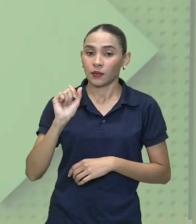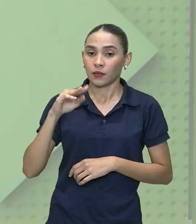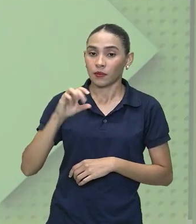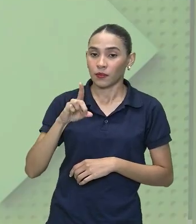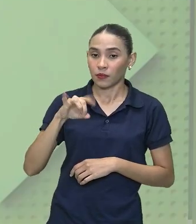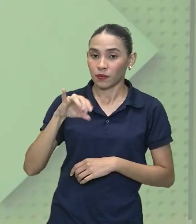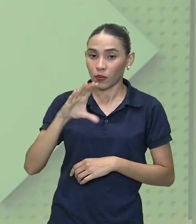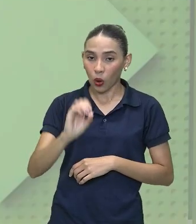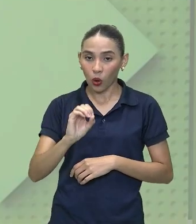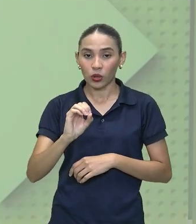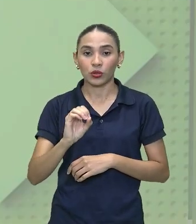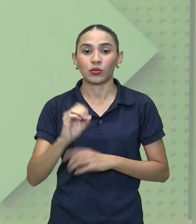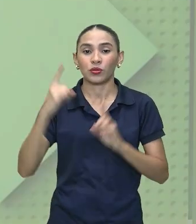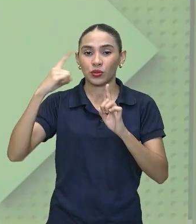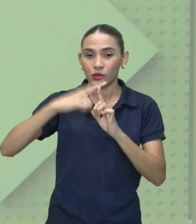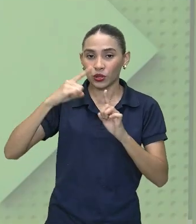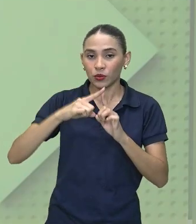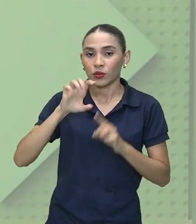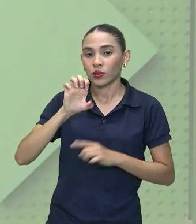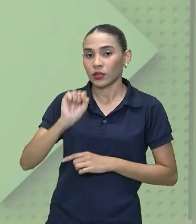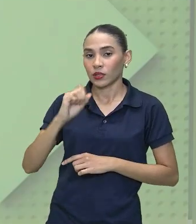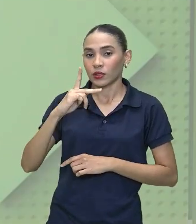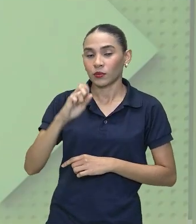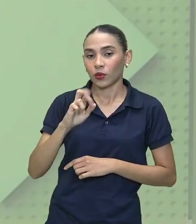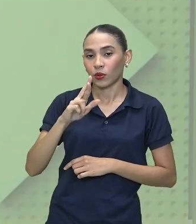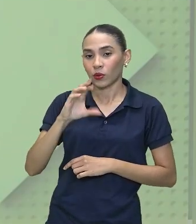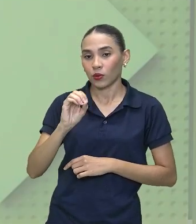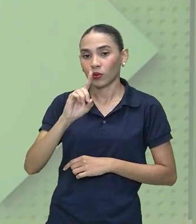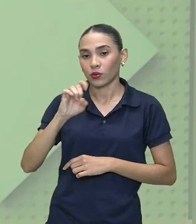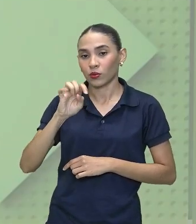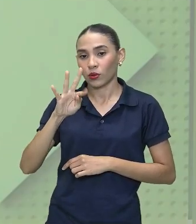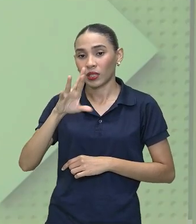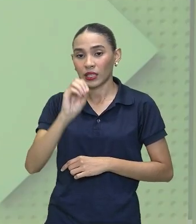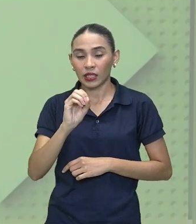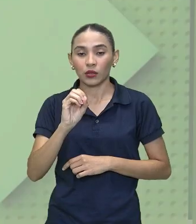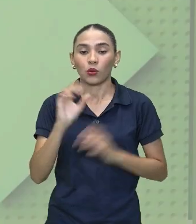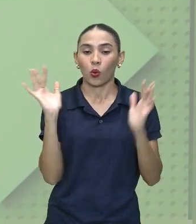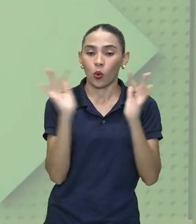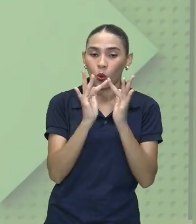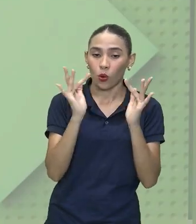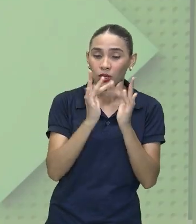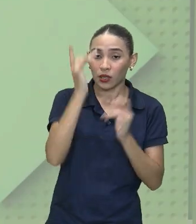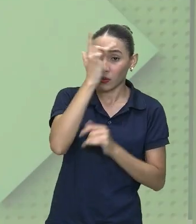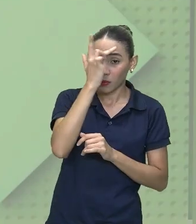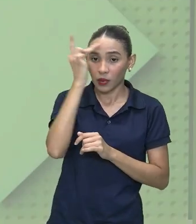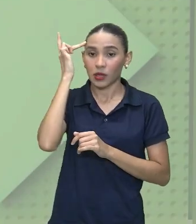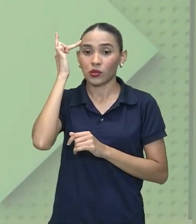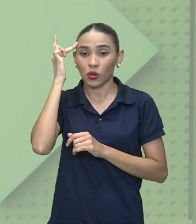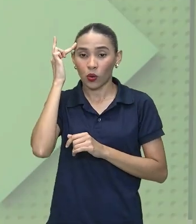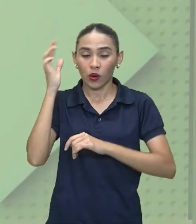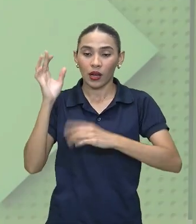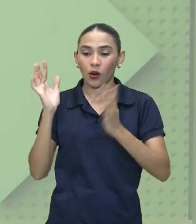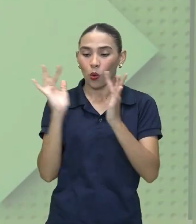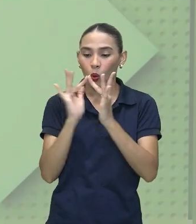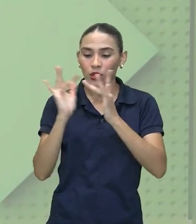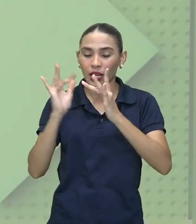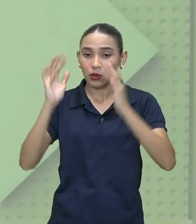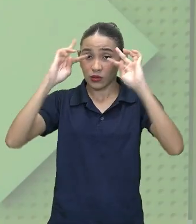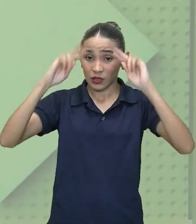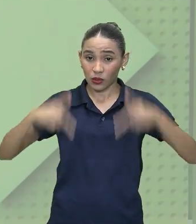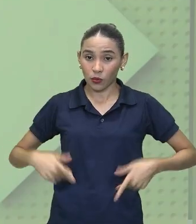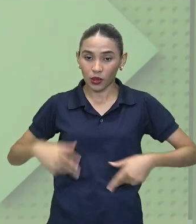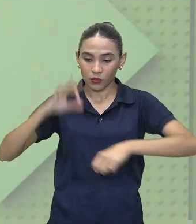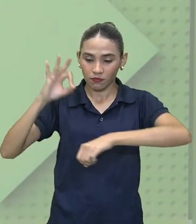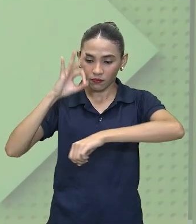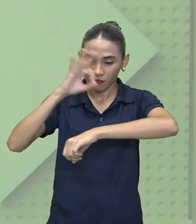na sua forma de esporozoito, ela vai infectar uma pessoa, né? Quando ela pica essa pessoa, ela